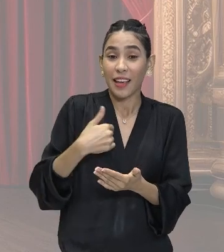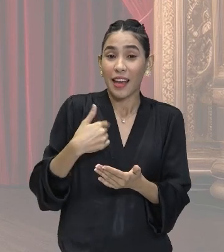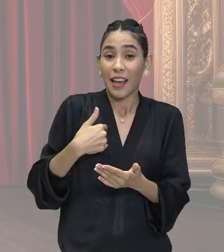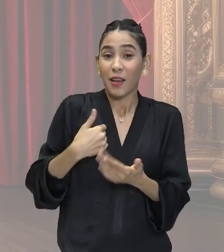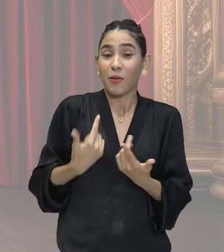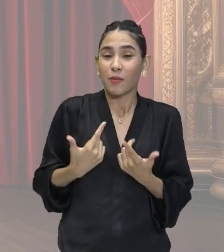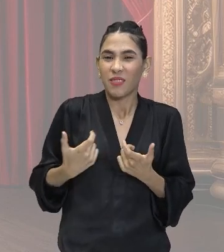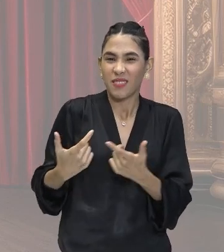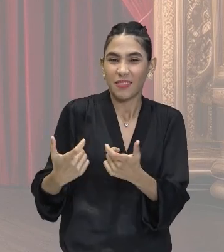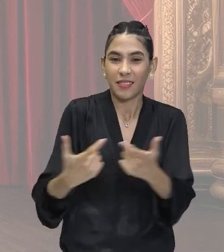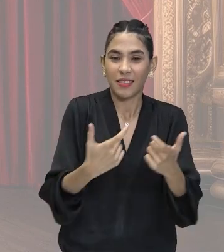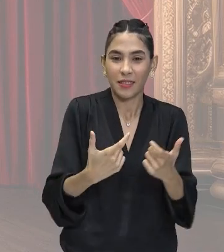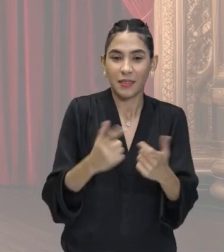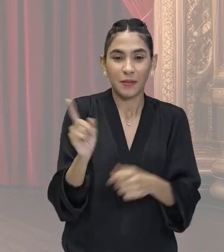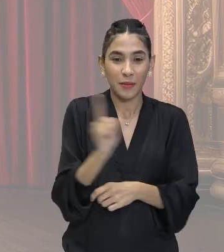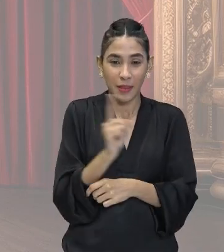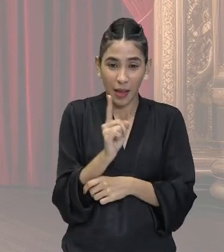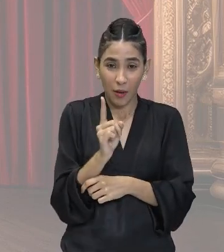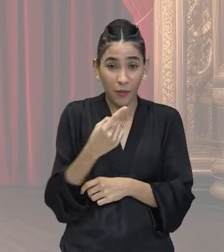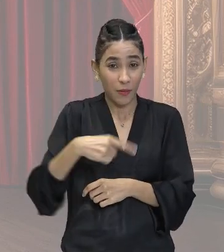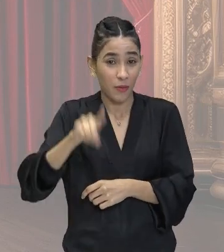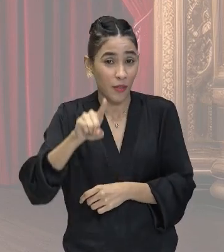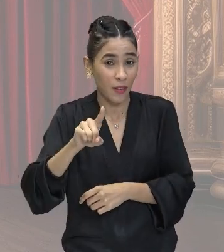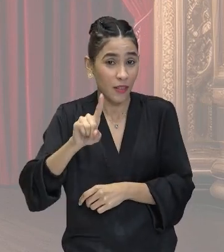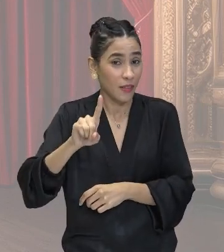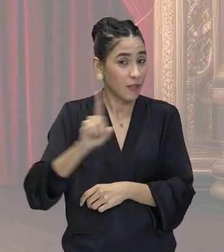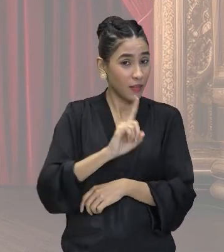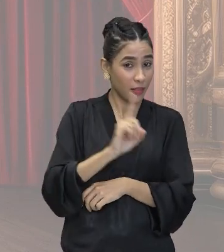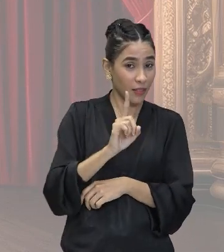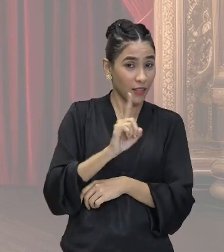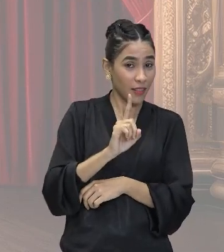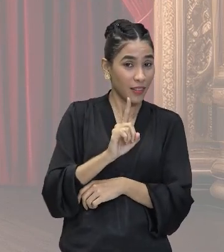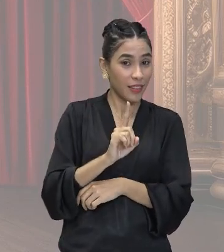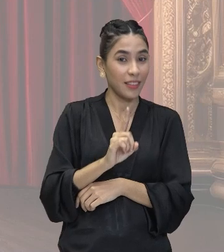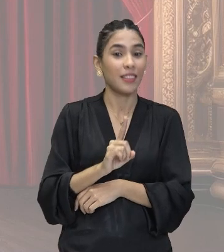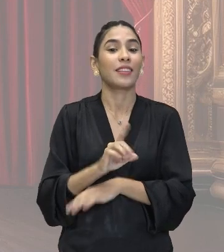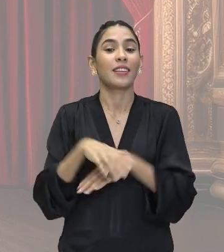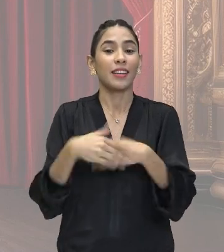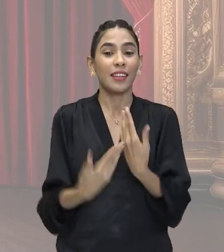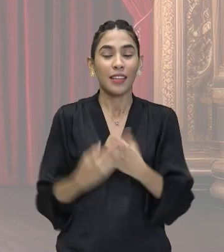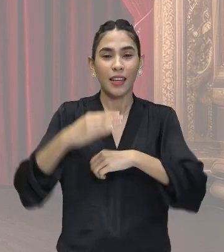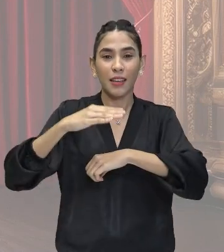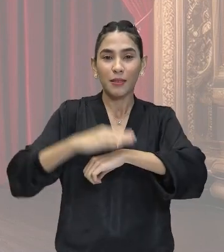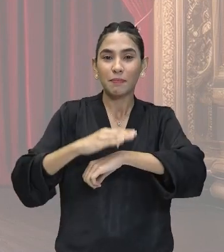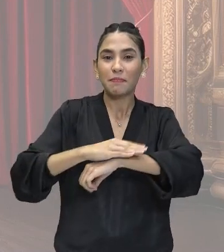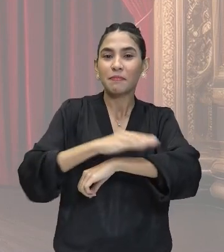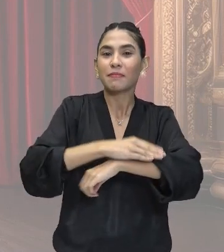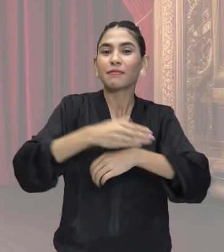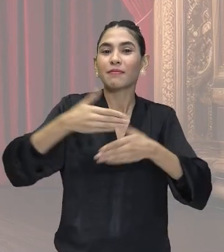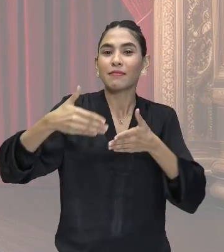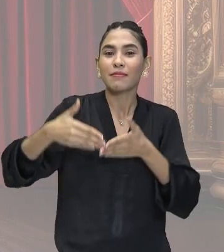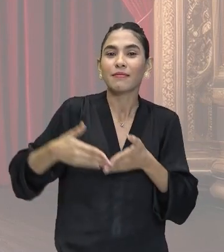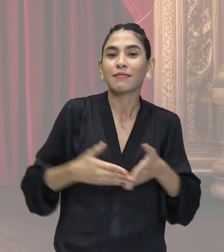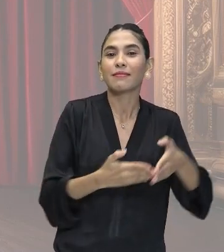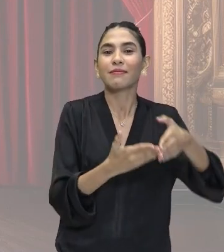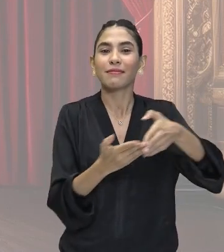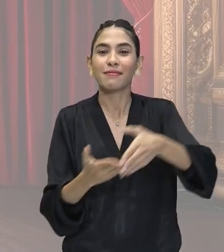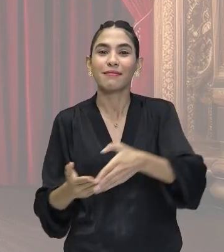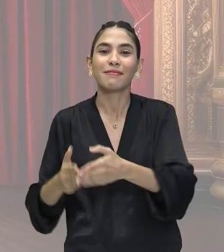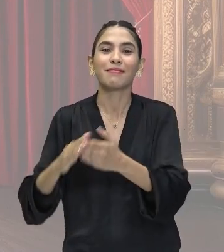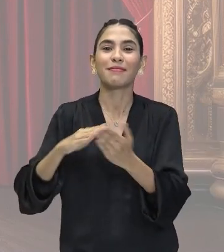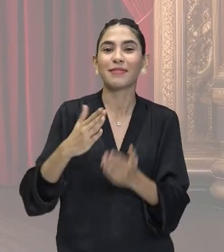guerra, não foi, foi, não foi. O sapo tanoeiro parnasiano aguado diz: